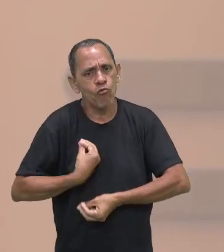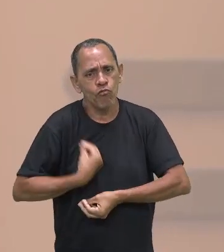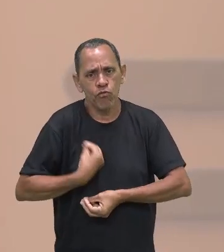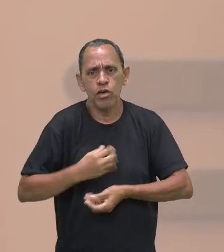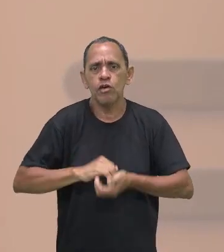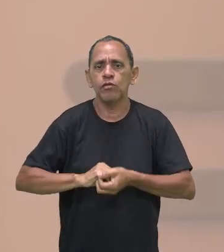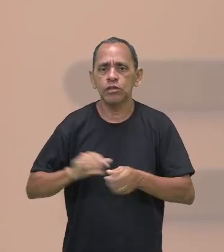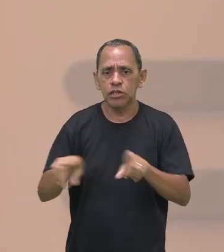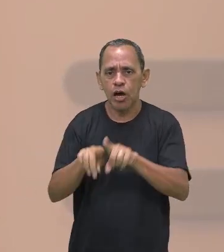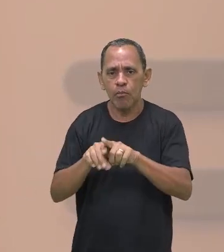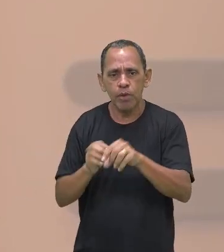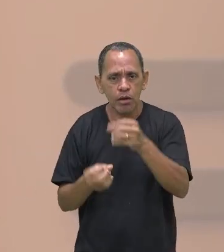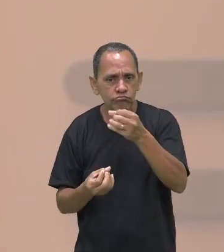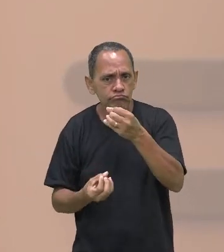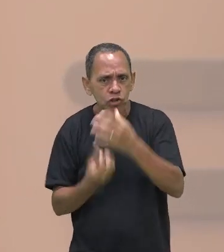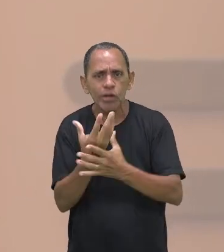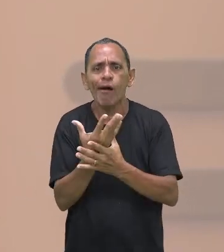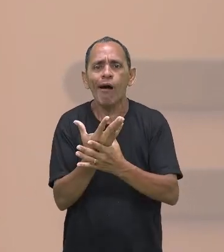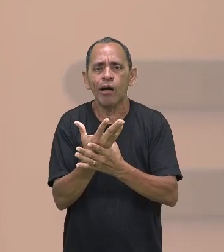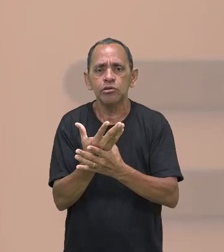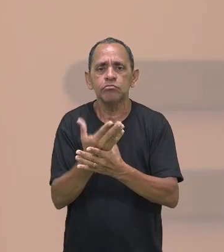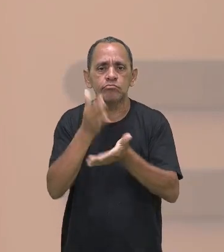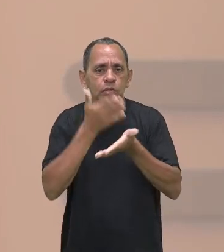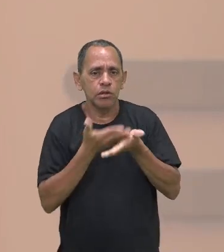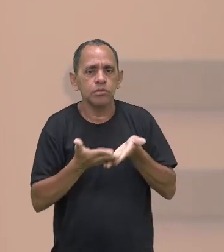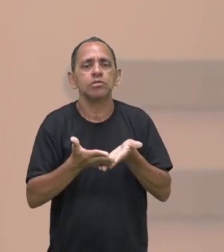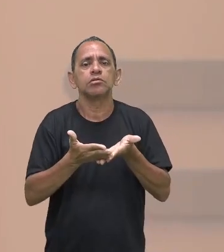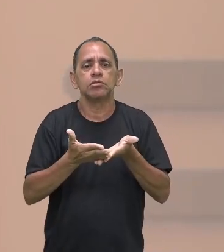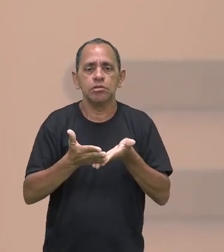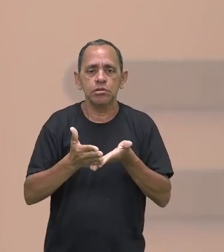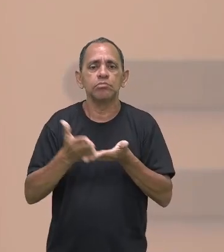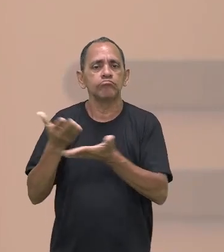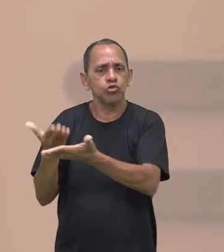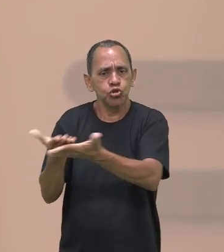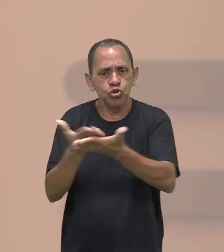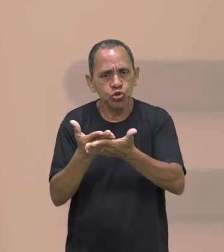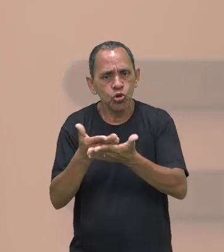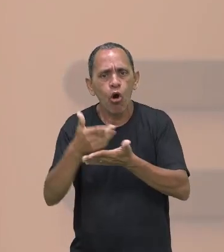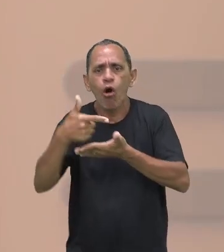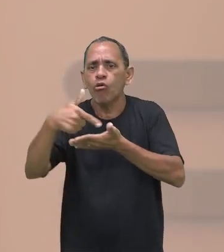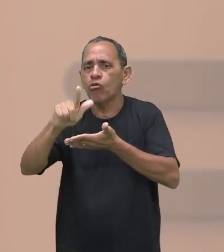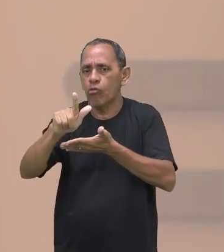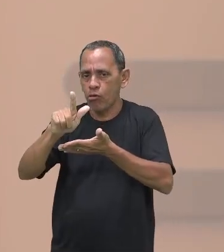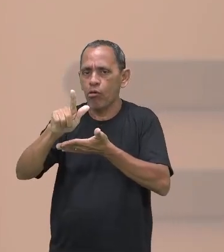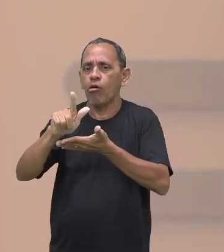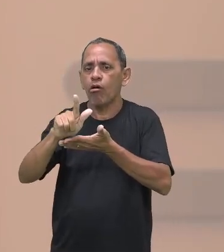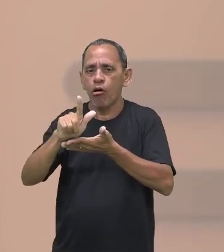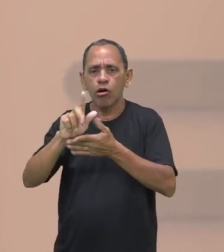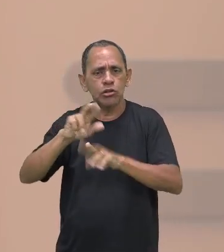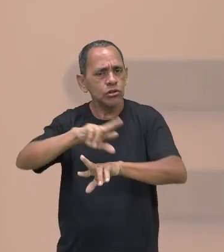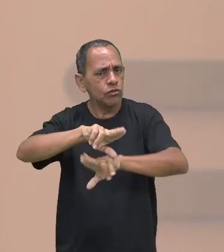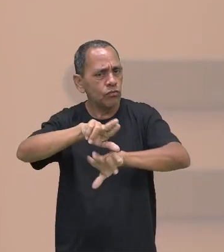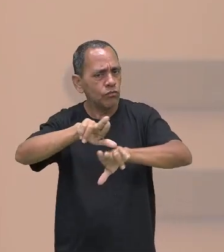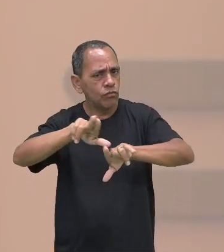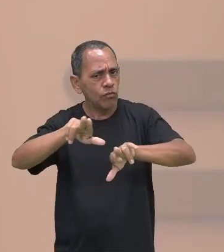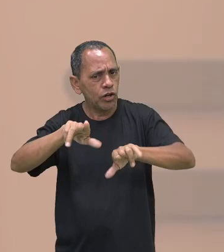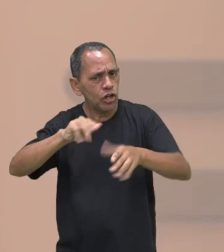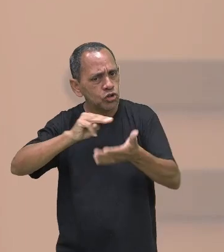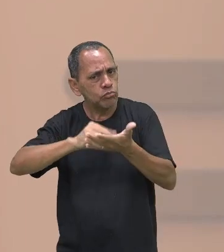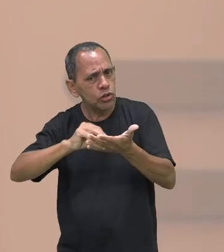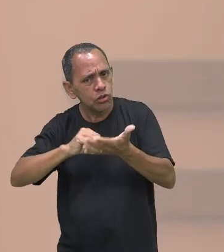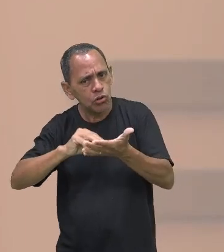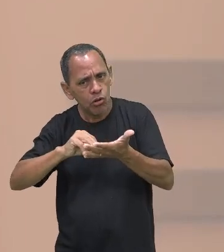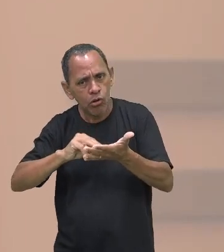foi formado. E a partir daí, esses estudiosos, em diferentes campos, em diferentes